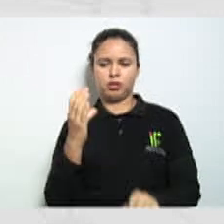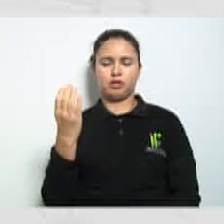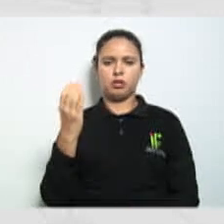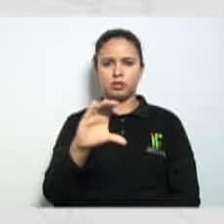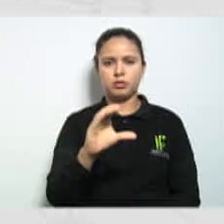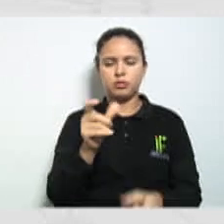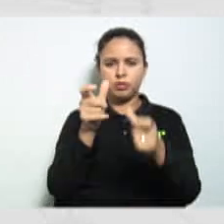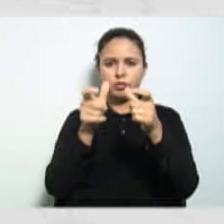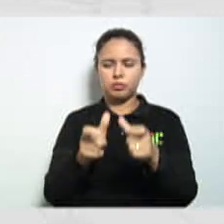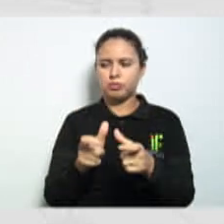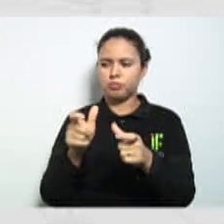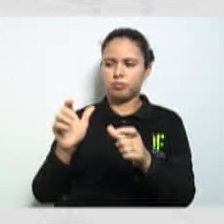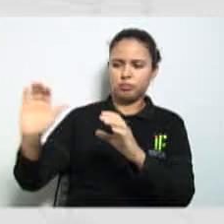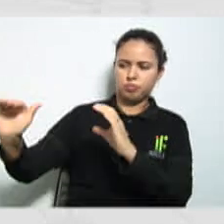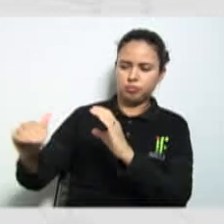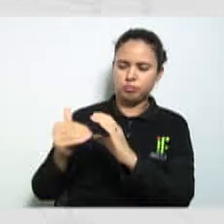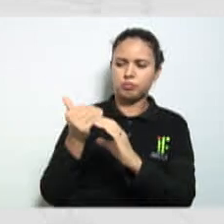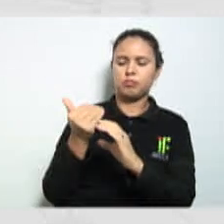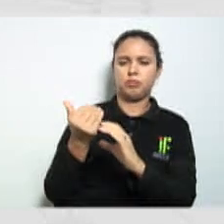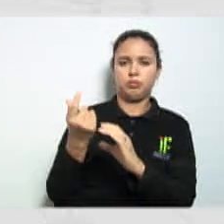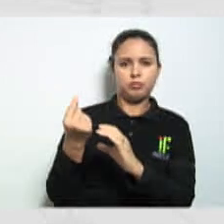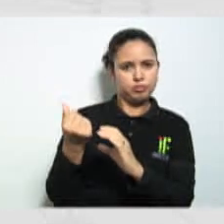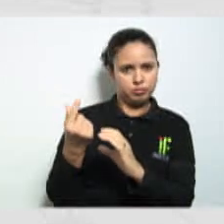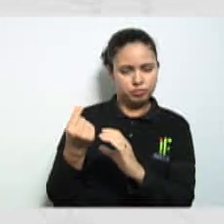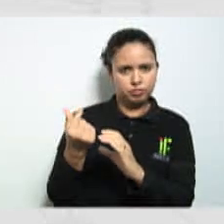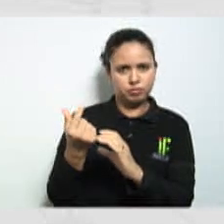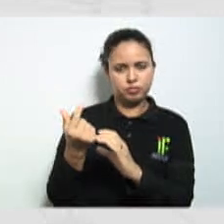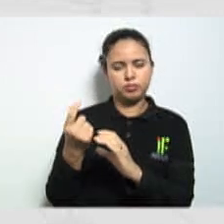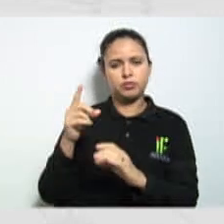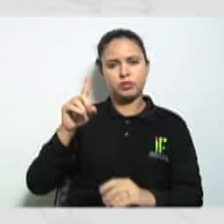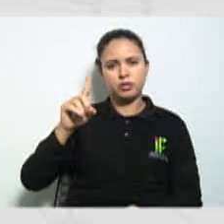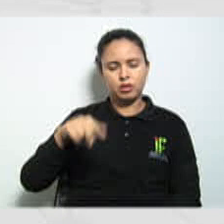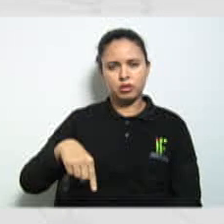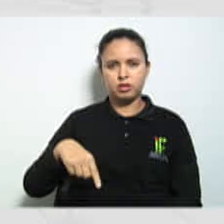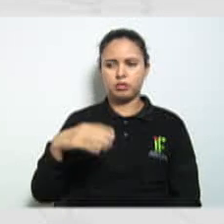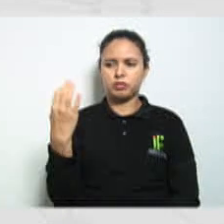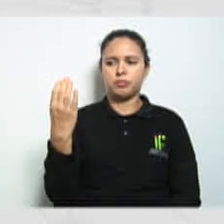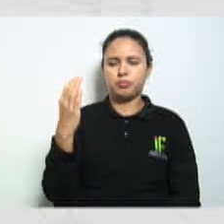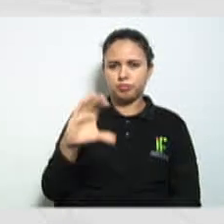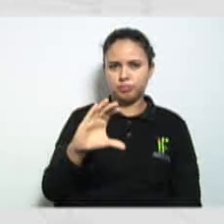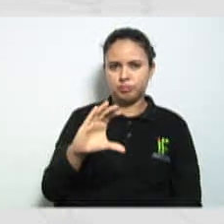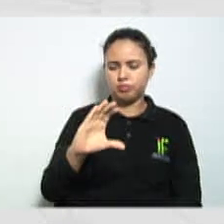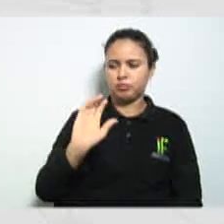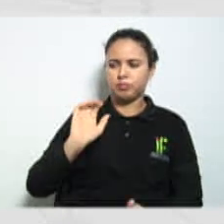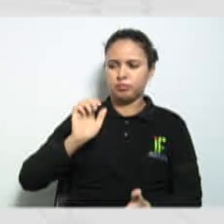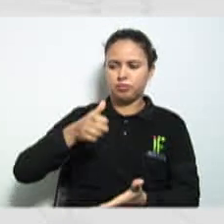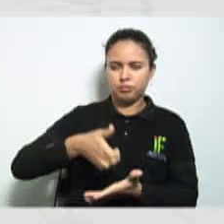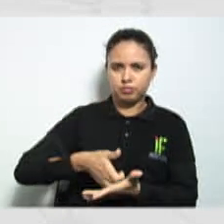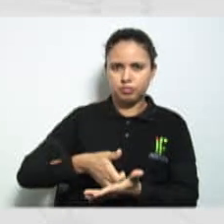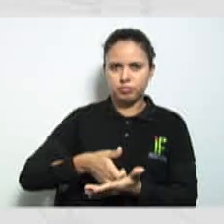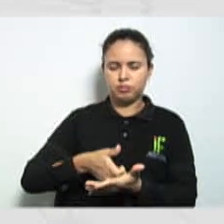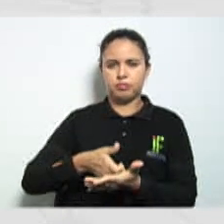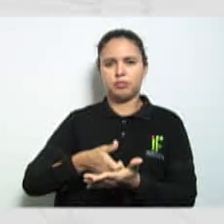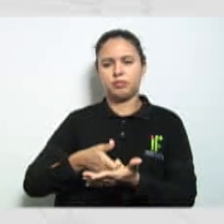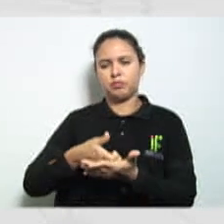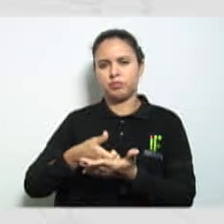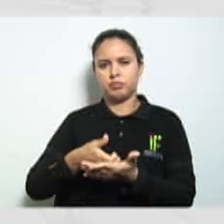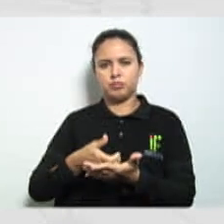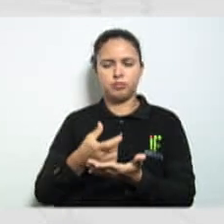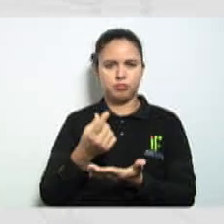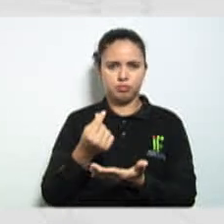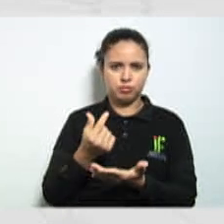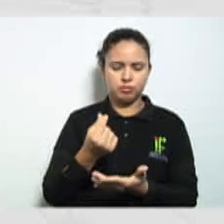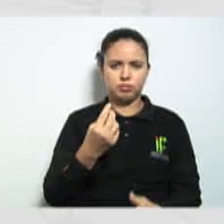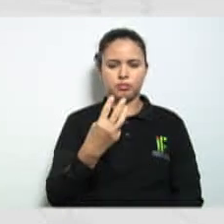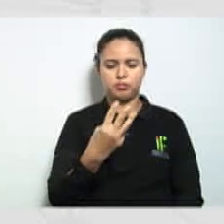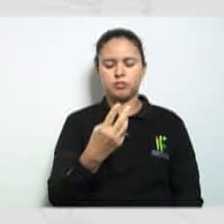onde veio esse dinheiro? Esse dinheiro veio de créditos a receber no valor de